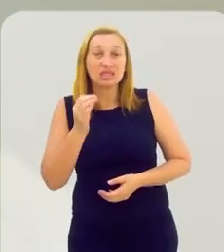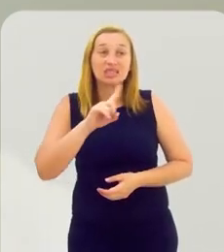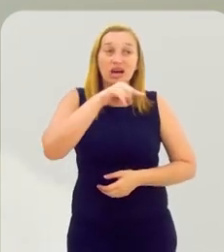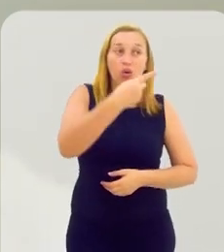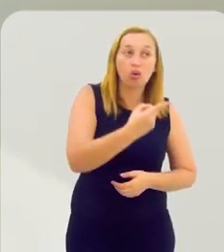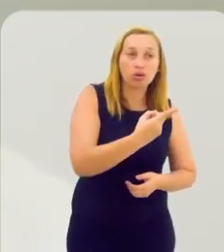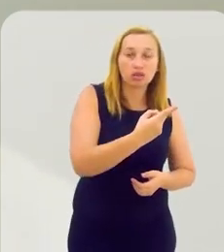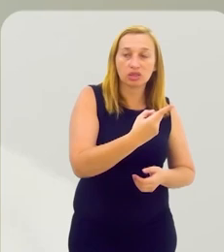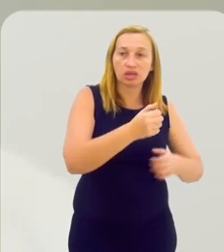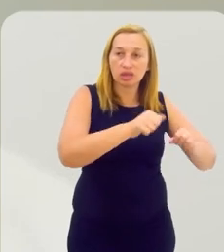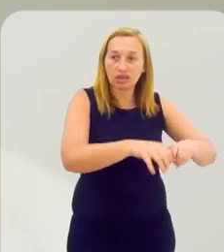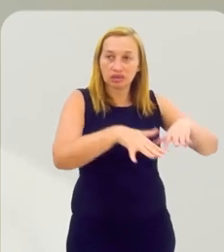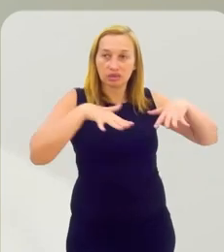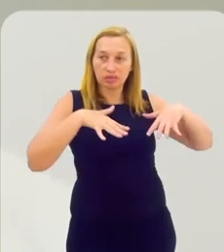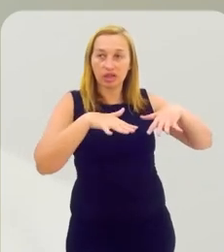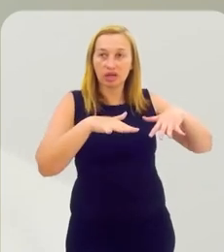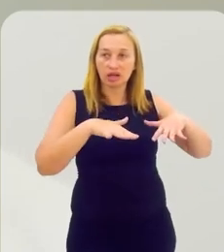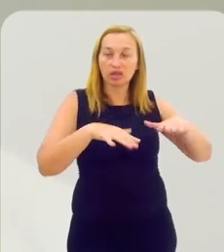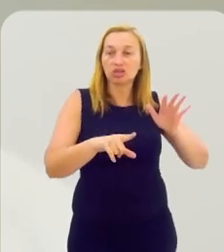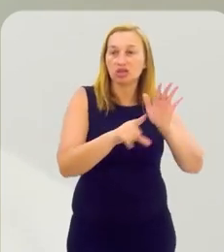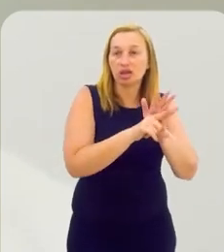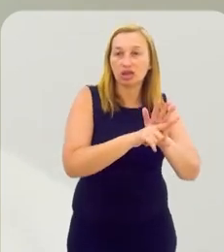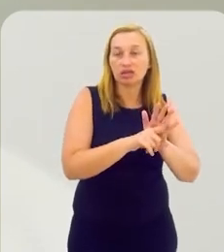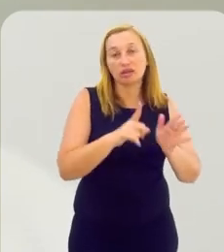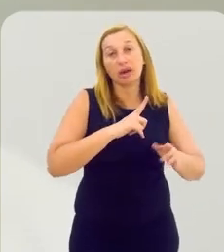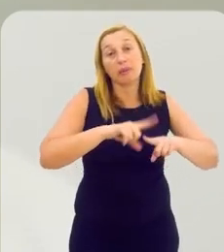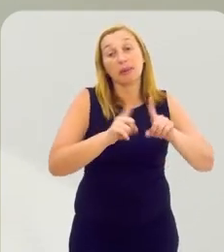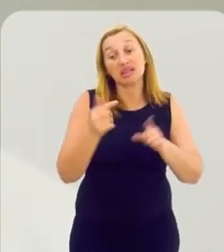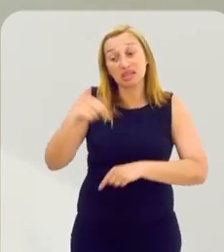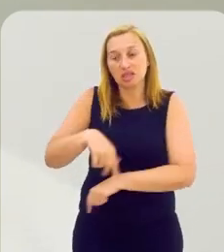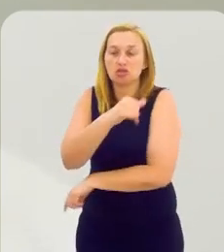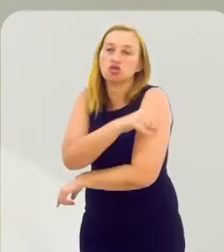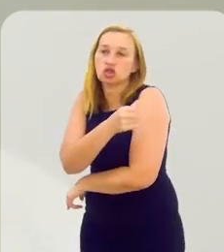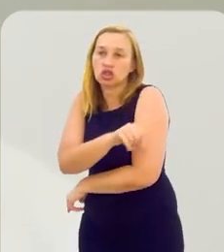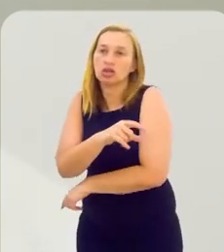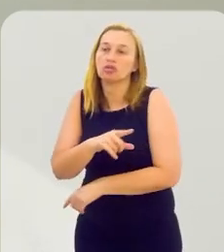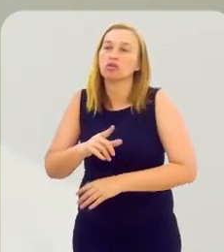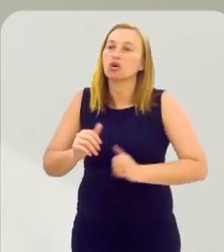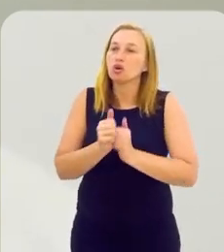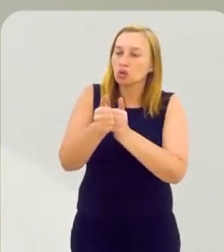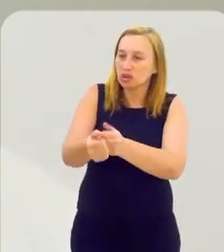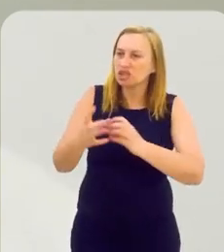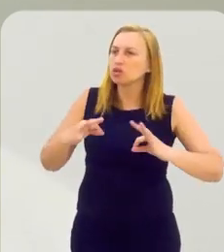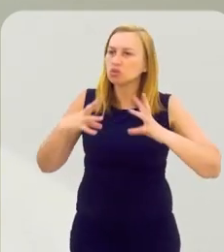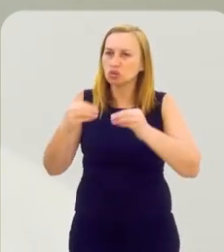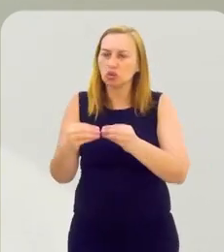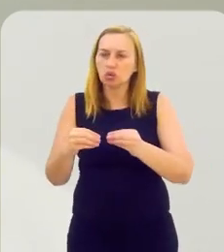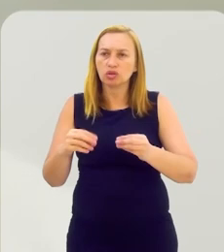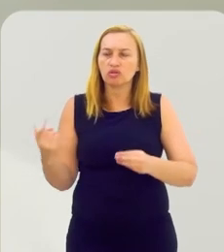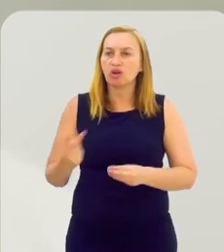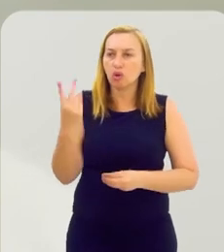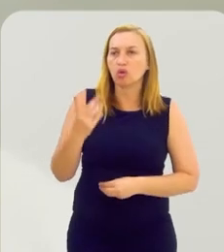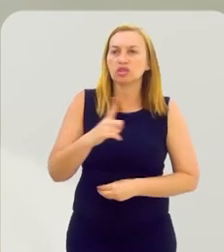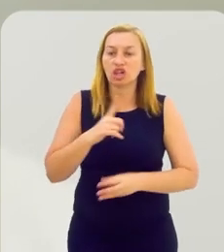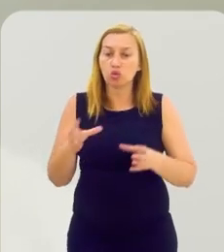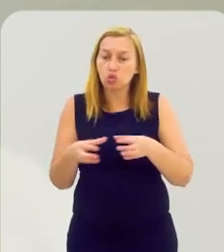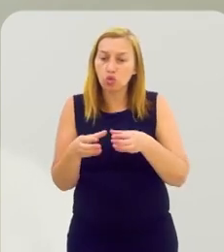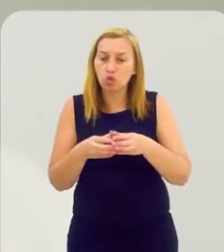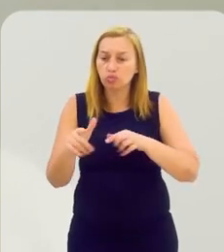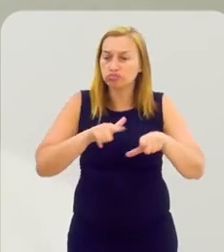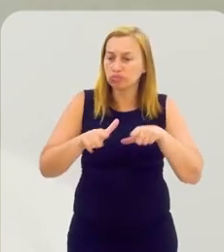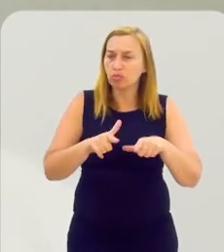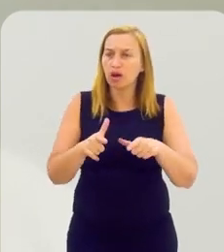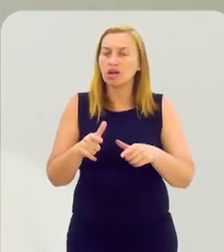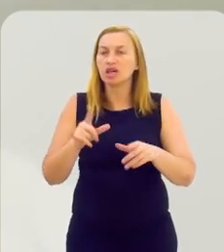na nossa, aqui no Rio de Janeiro, isso é um privilégio, sob a sua coordenação, Geisa e toda a equipe, é um trabalho que para a gente faz